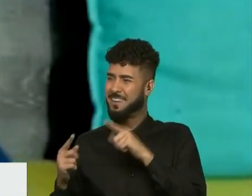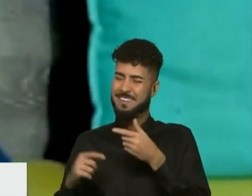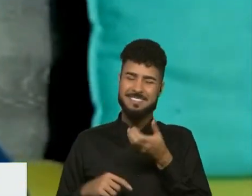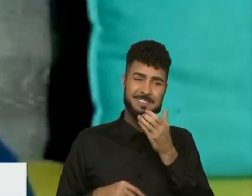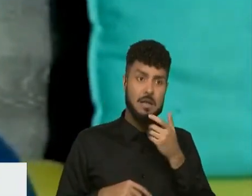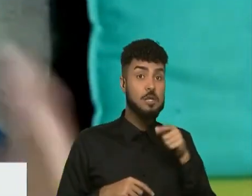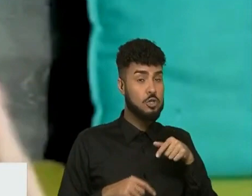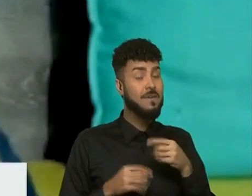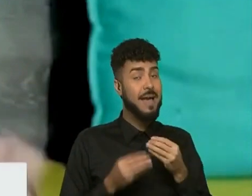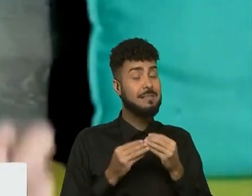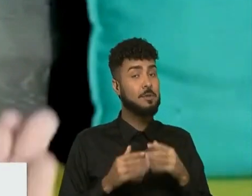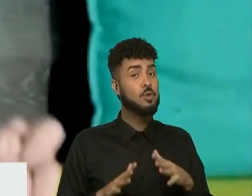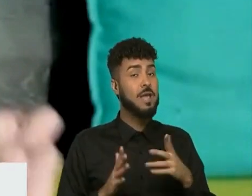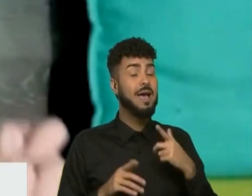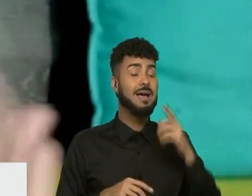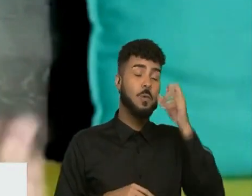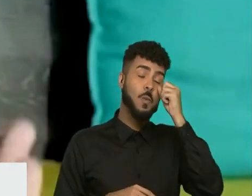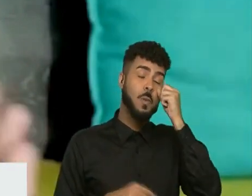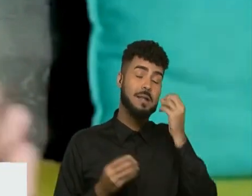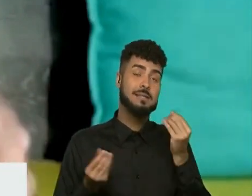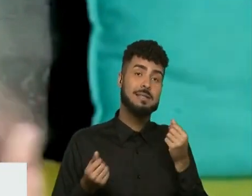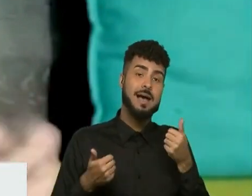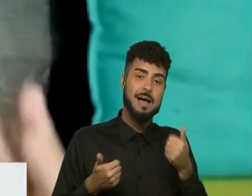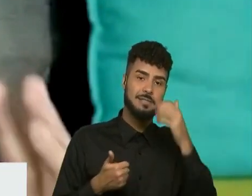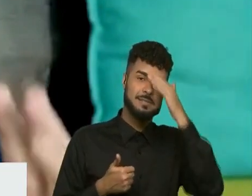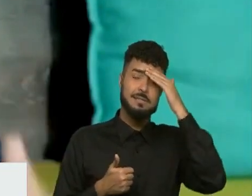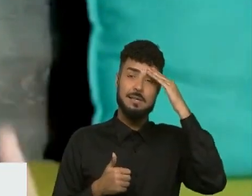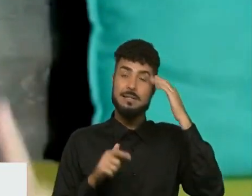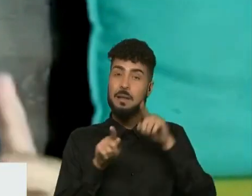de sono, isso vai interferir, em última análise,